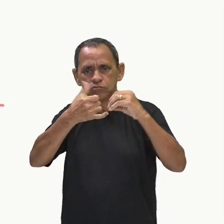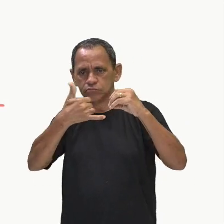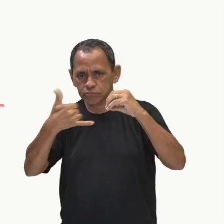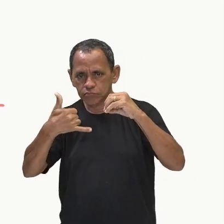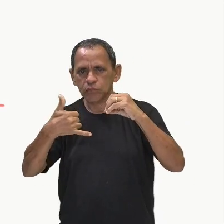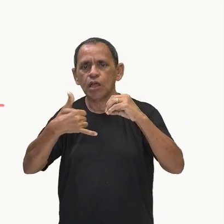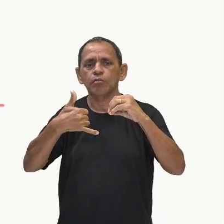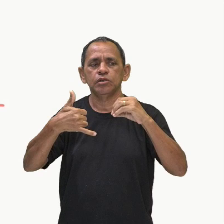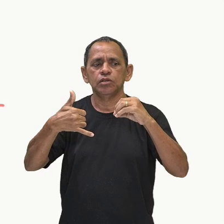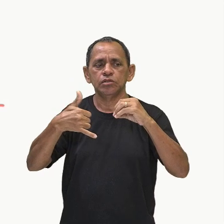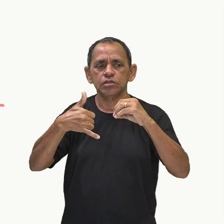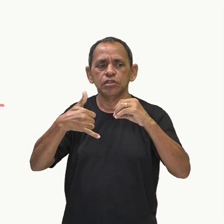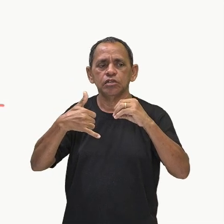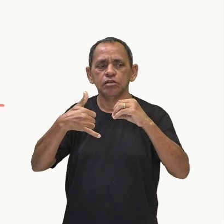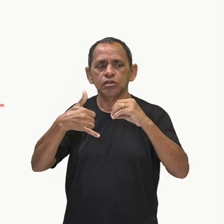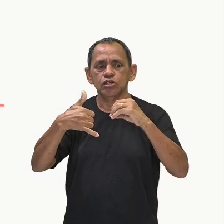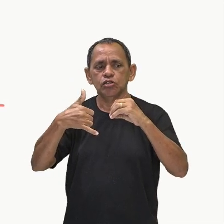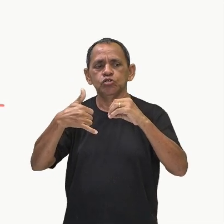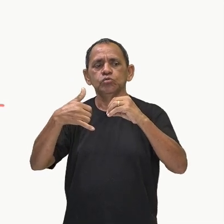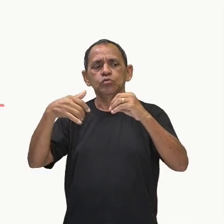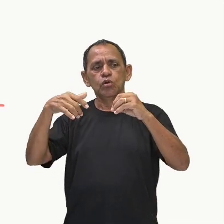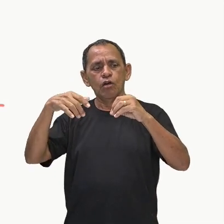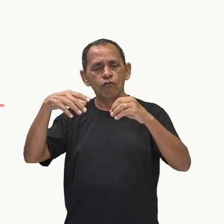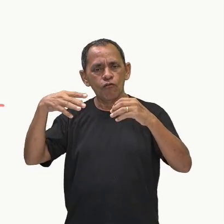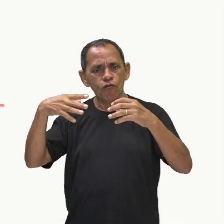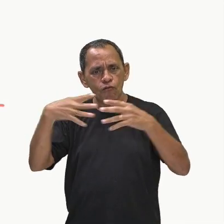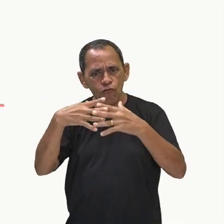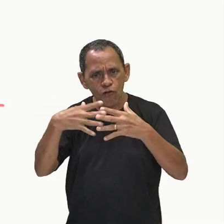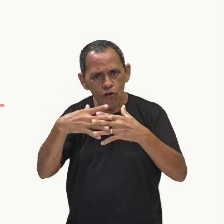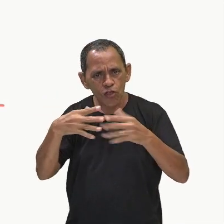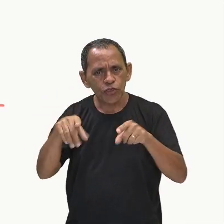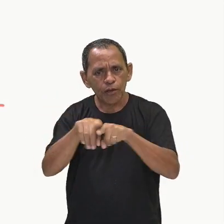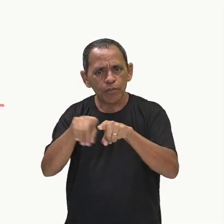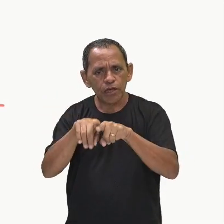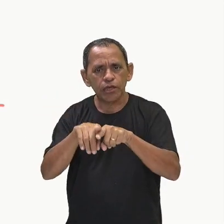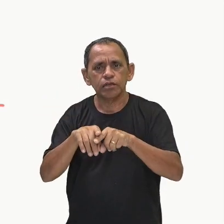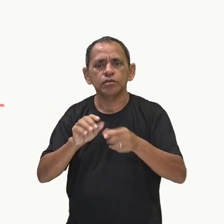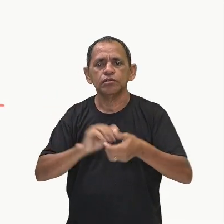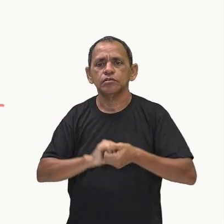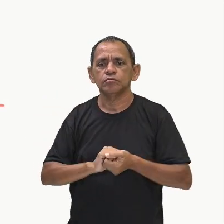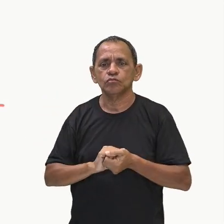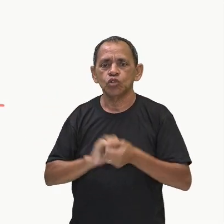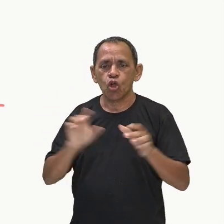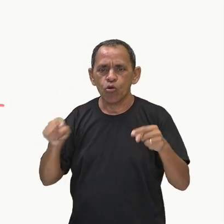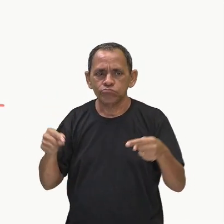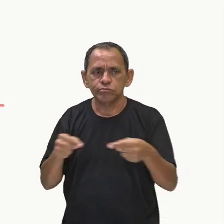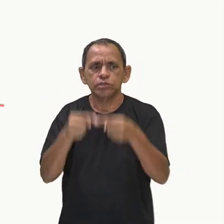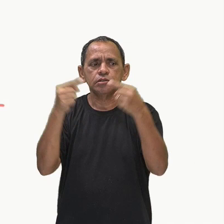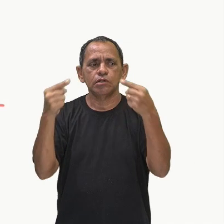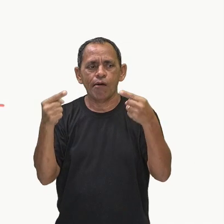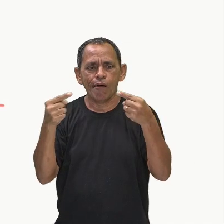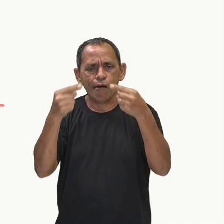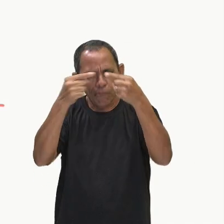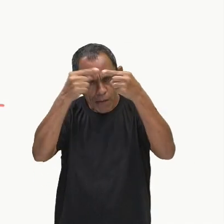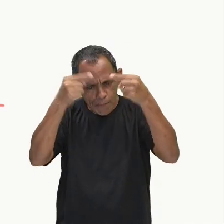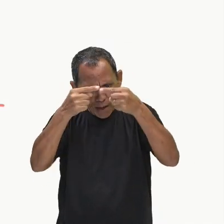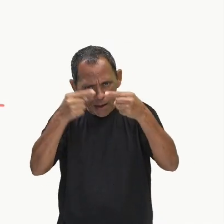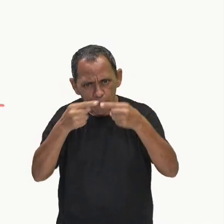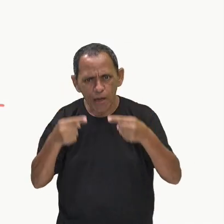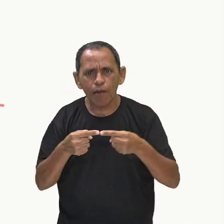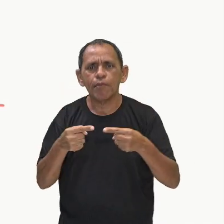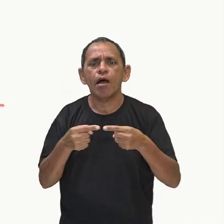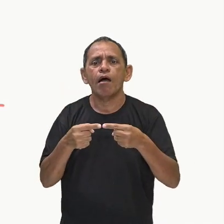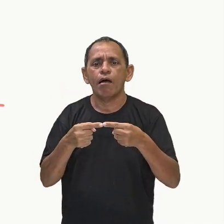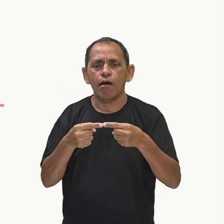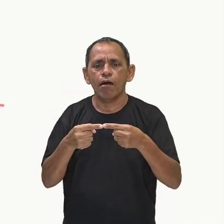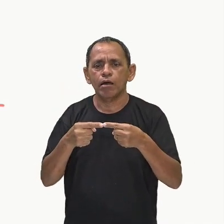informação contida no RNA mensageiro, e quando combinar essa peça, né, como se fosse um complemento de encaixe